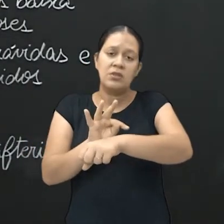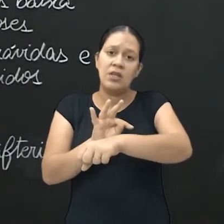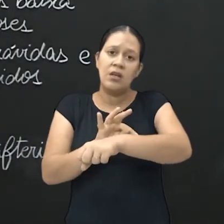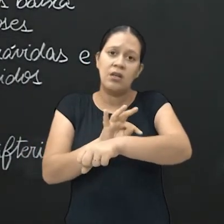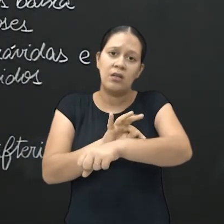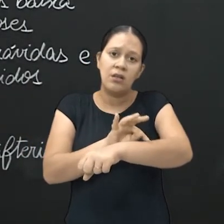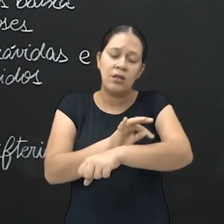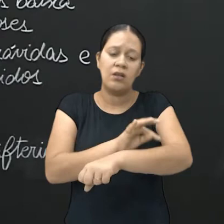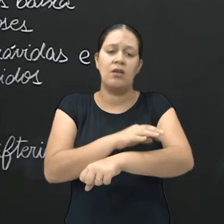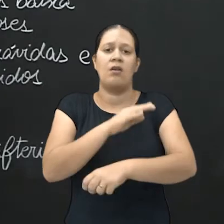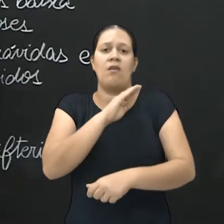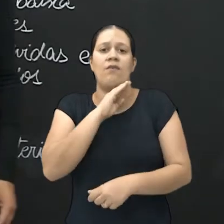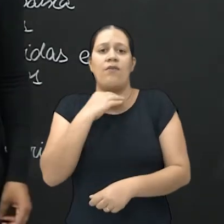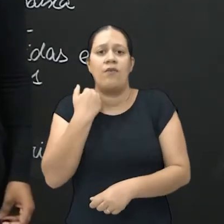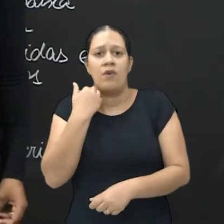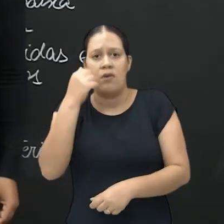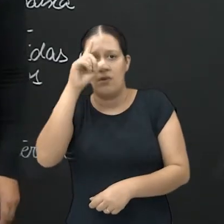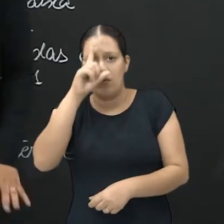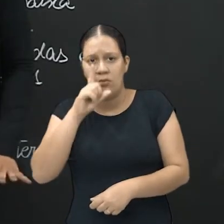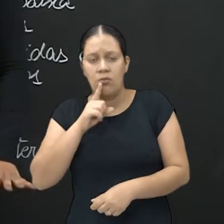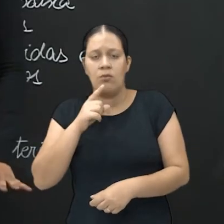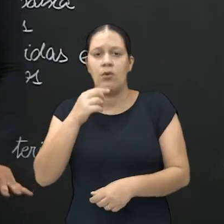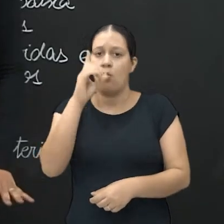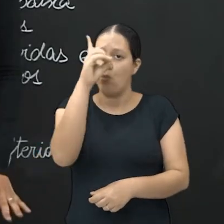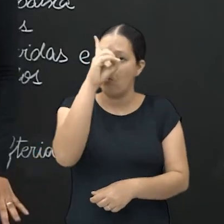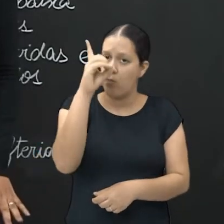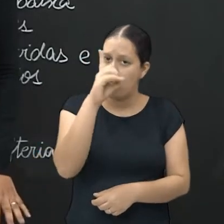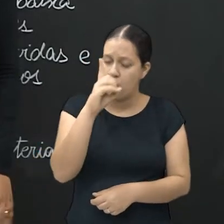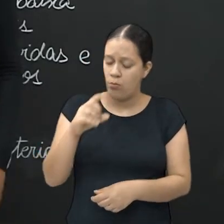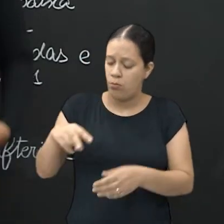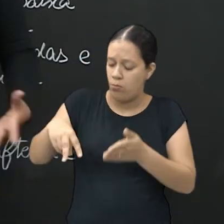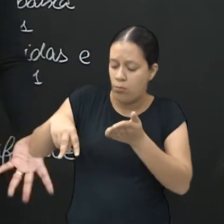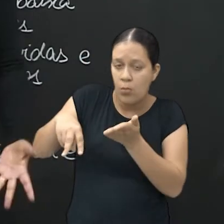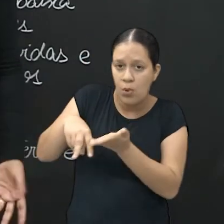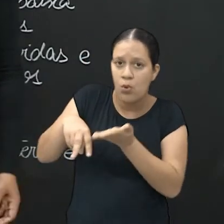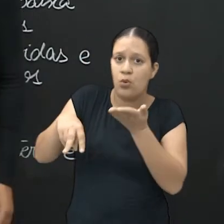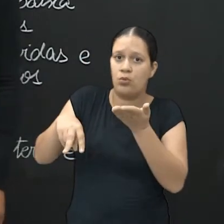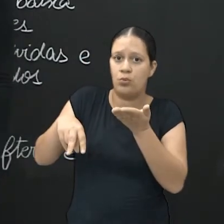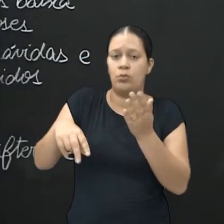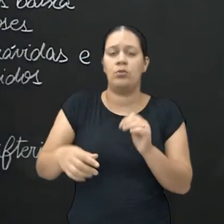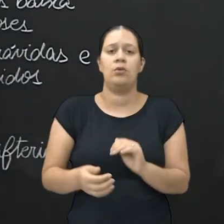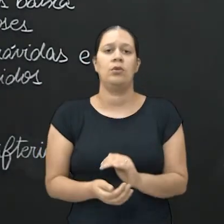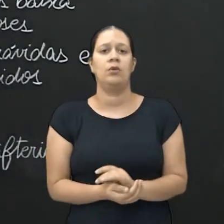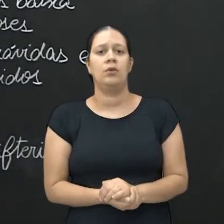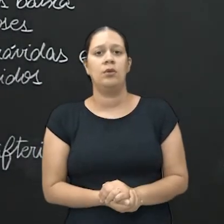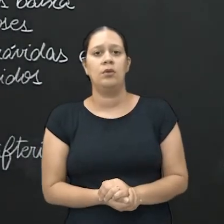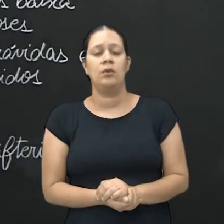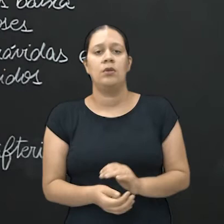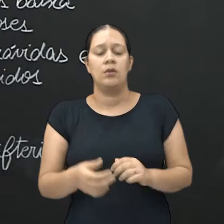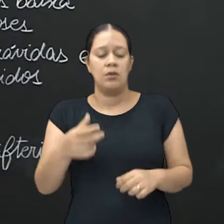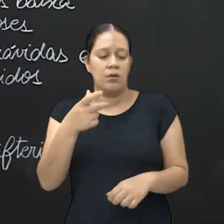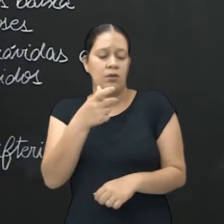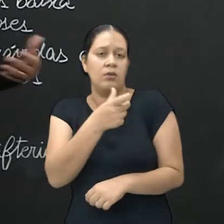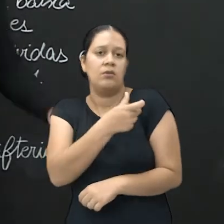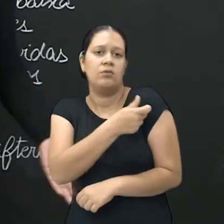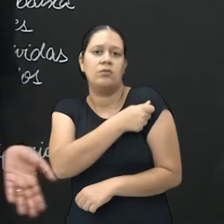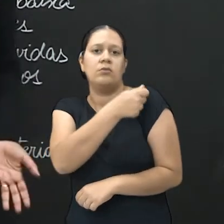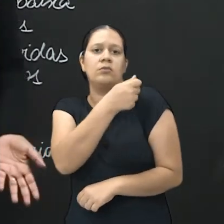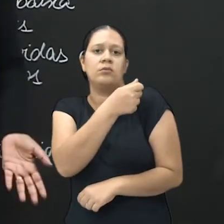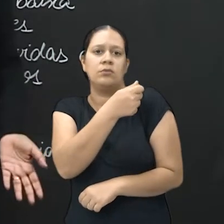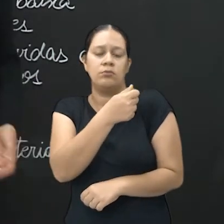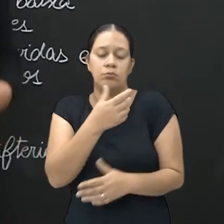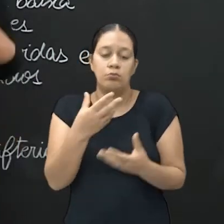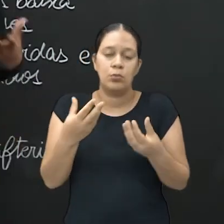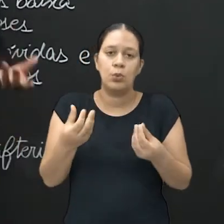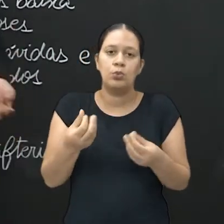sarampo, a febre amarela, o pólio. Então, são esse tipo de vacina. Coisa legal, é uma vacina que ela garante uma imunidade por